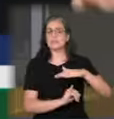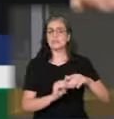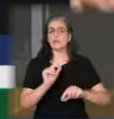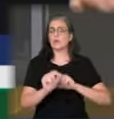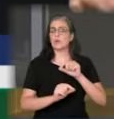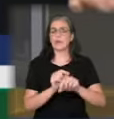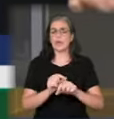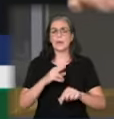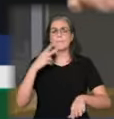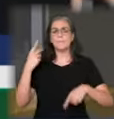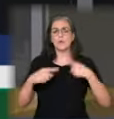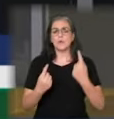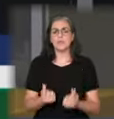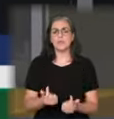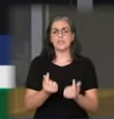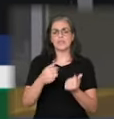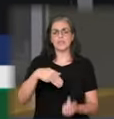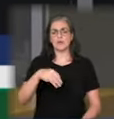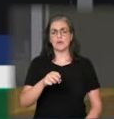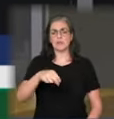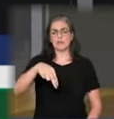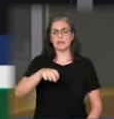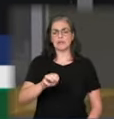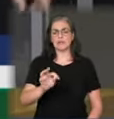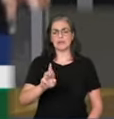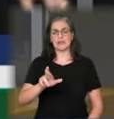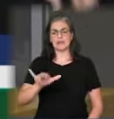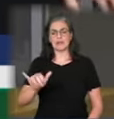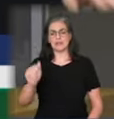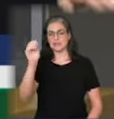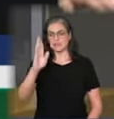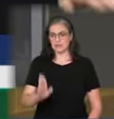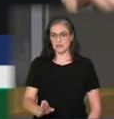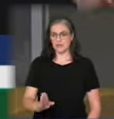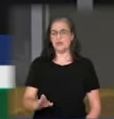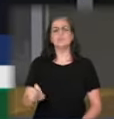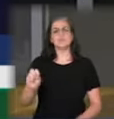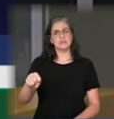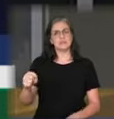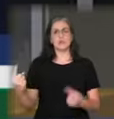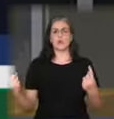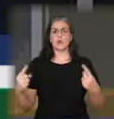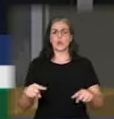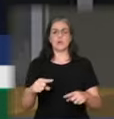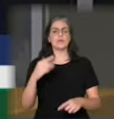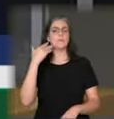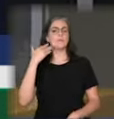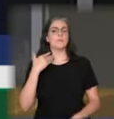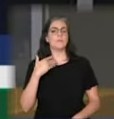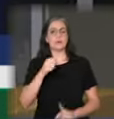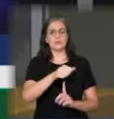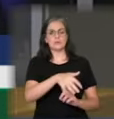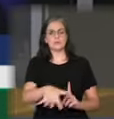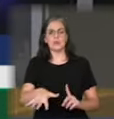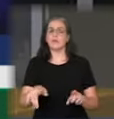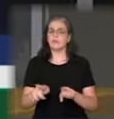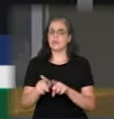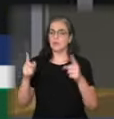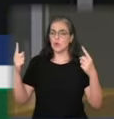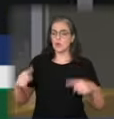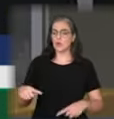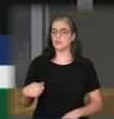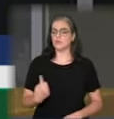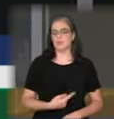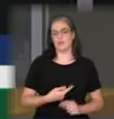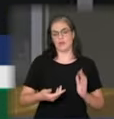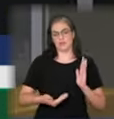política monetária nacional e não só ataca o Banco Central, como ataca essa casa. Porque ao fazer